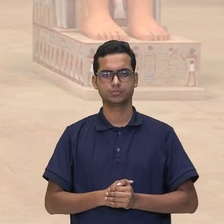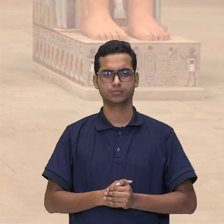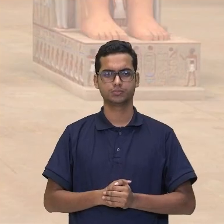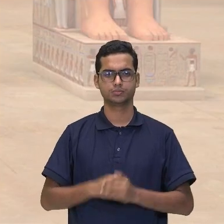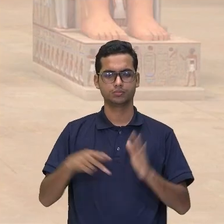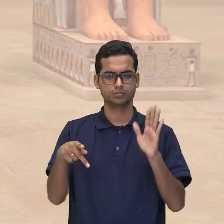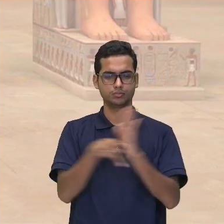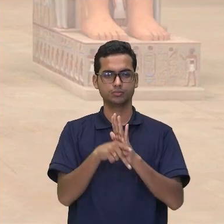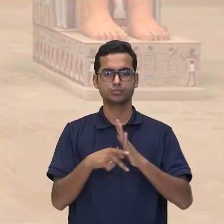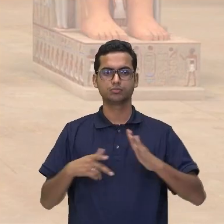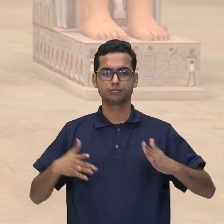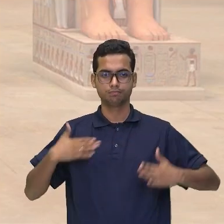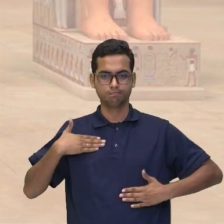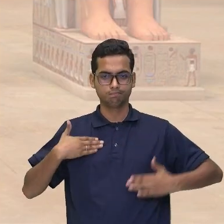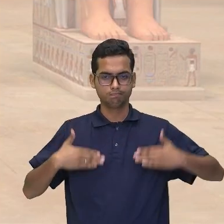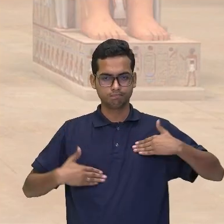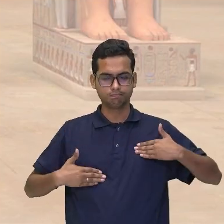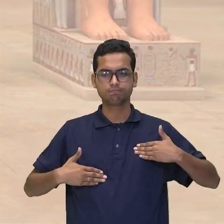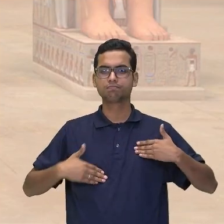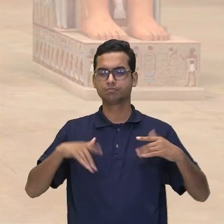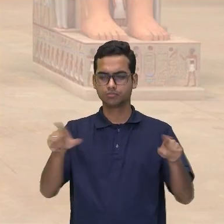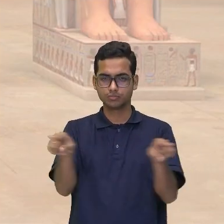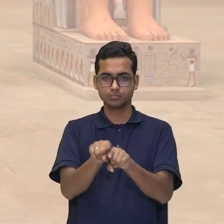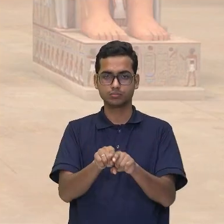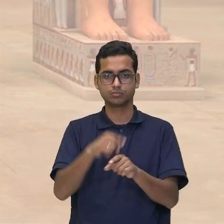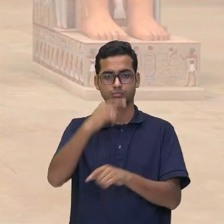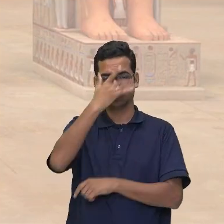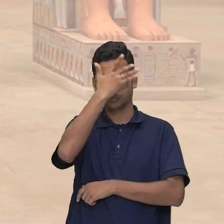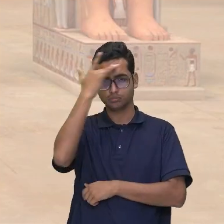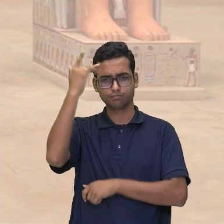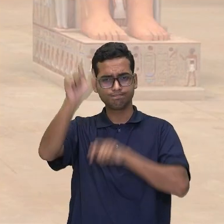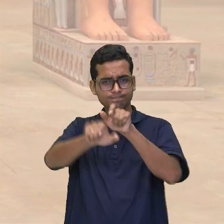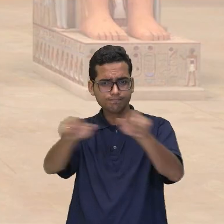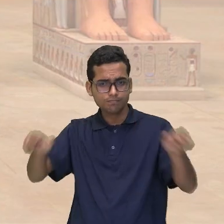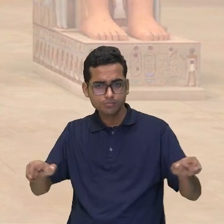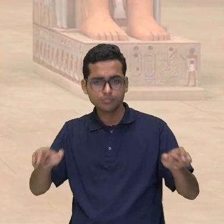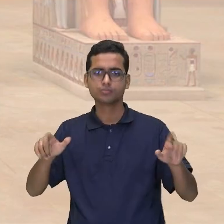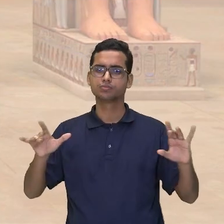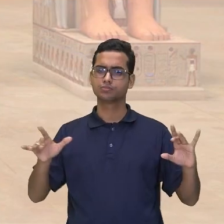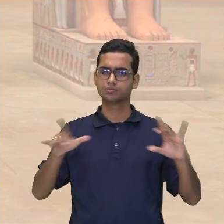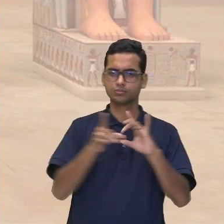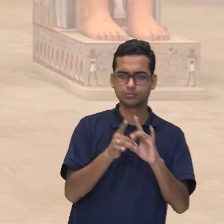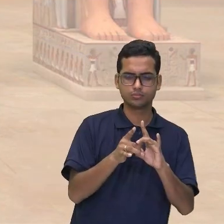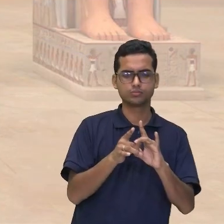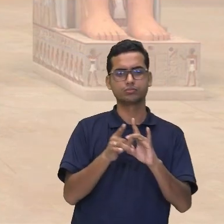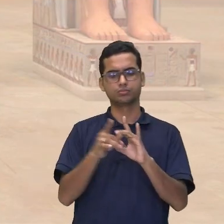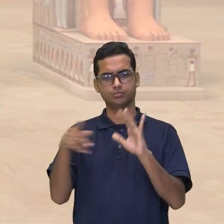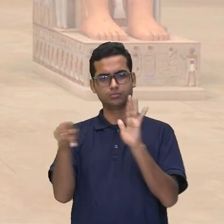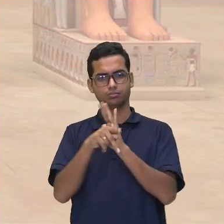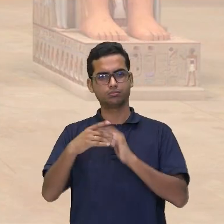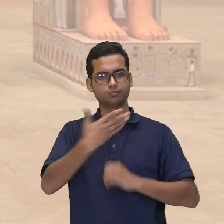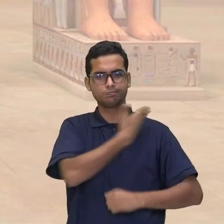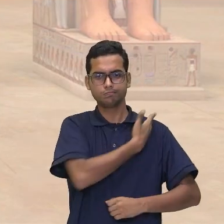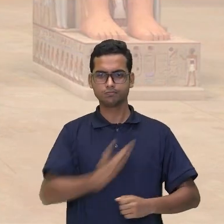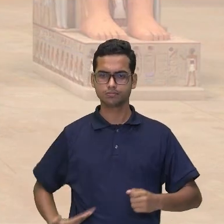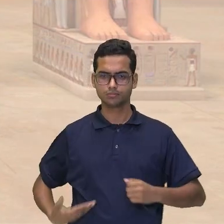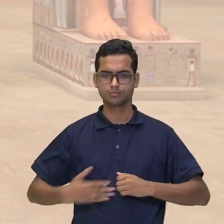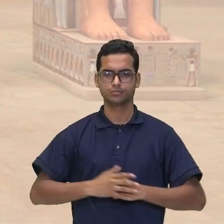corpo e eram representadas pessoas que faziam parte, né, desse governo. Então, o